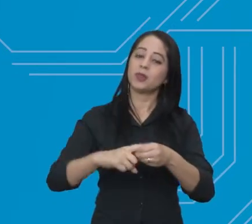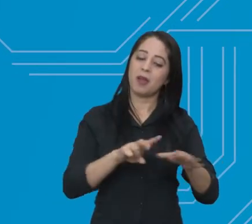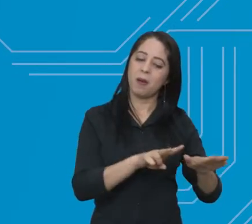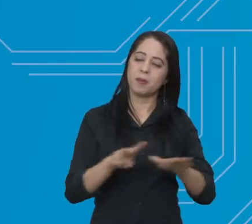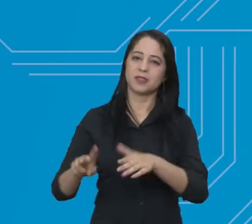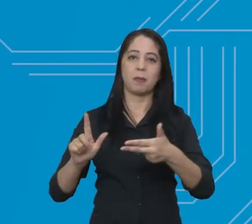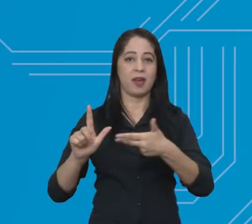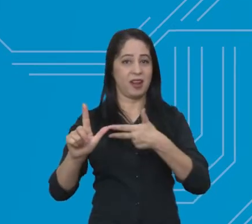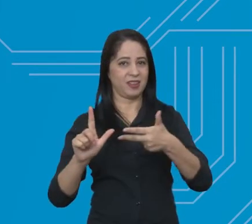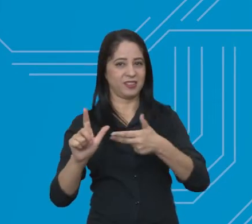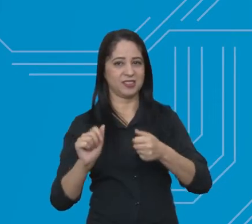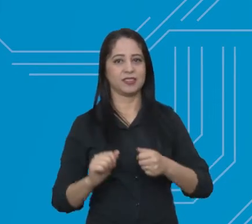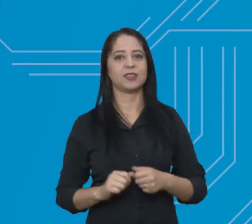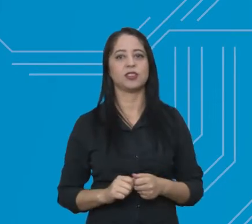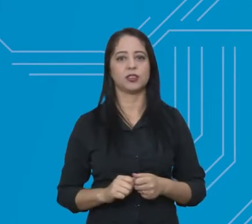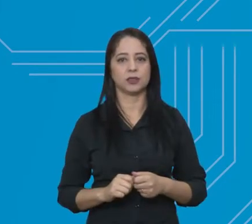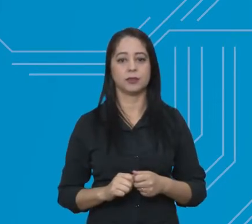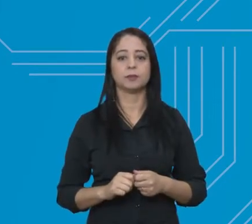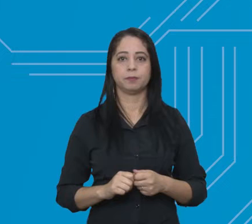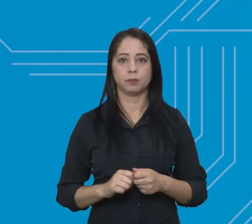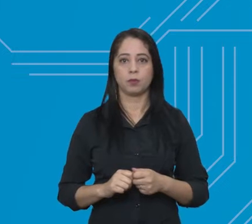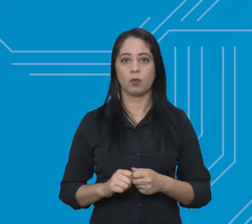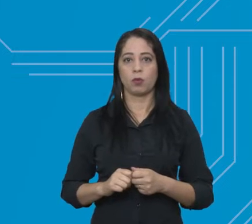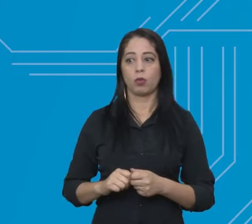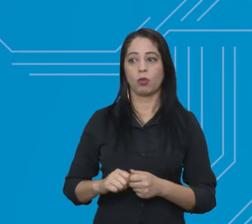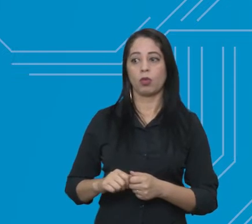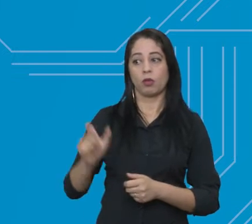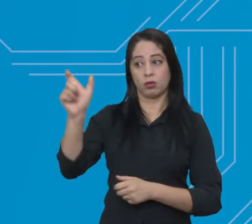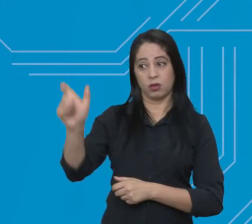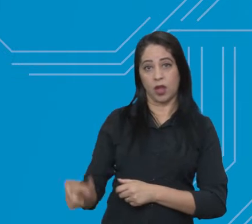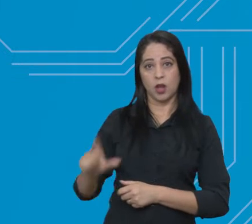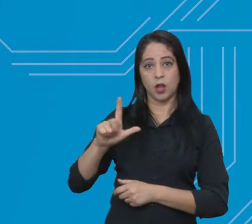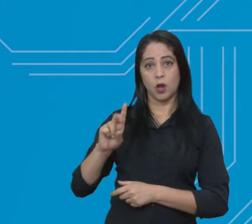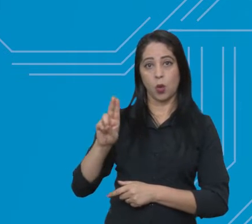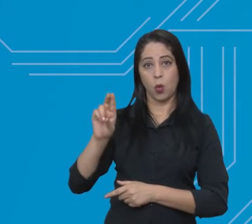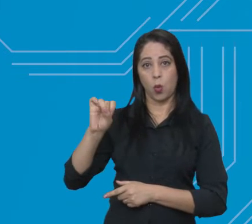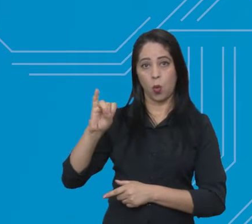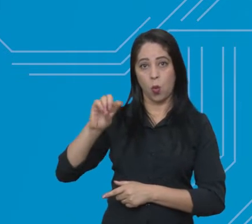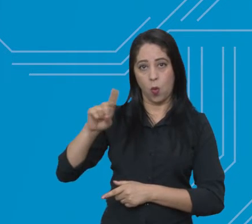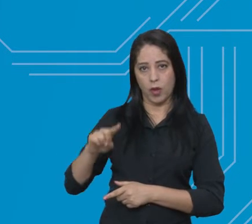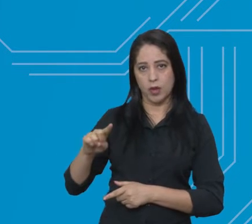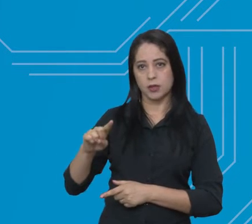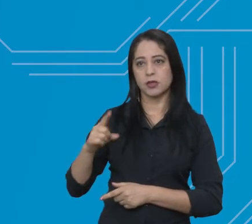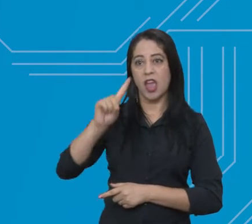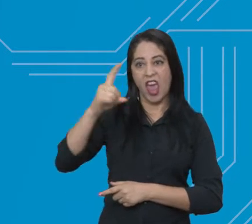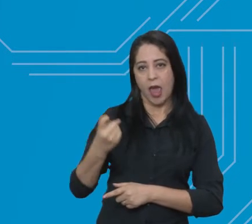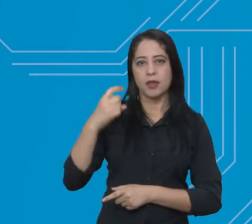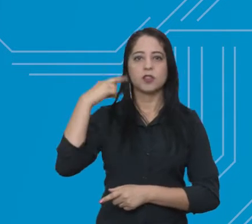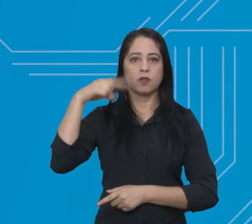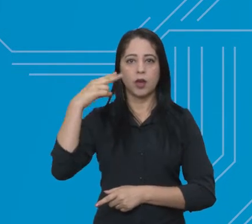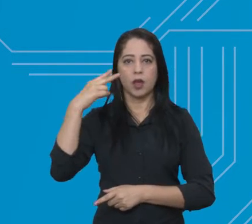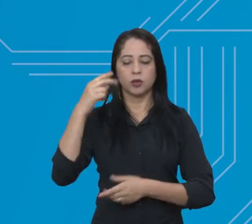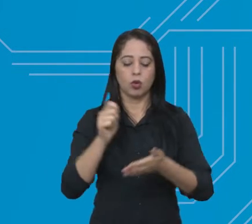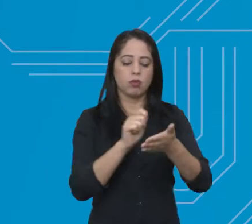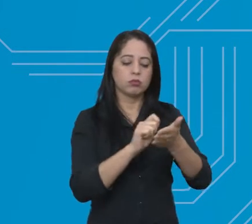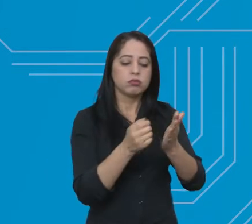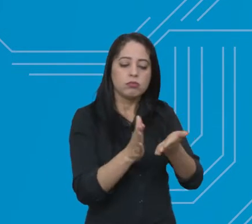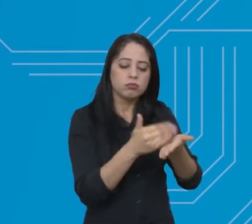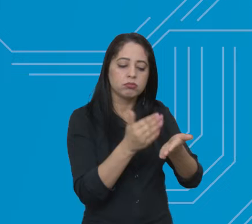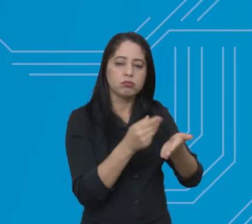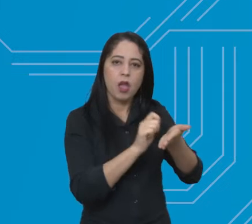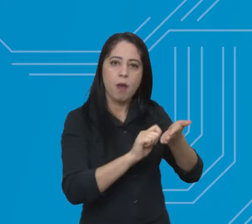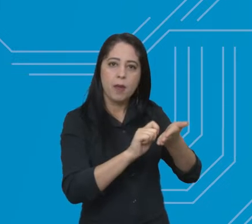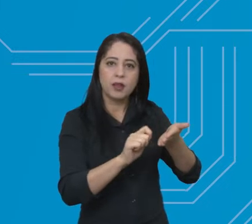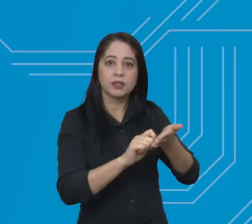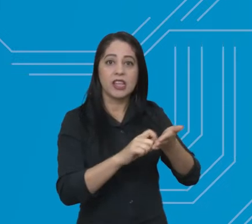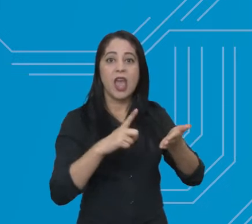Voltamos com o Semana Legislativa. O jornalista e ex-vereador Luiz Paulo Costa fez o pré-lançamento do seu novo livro em